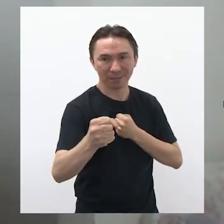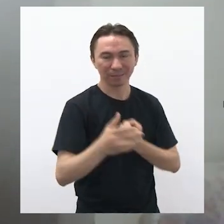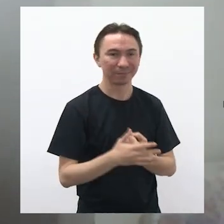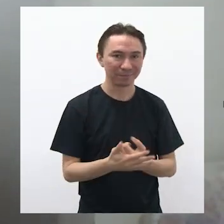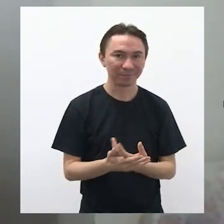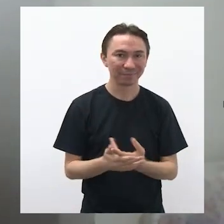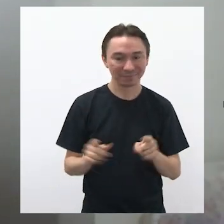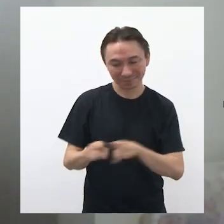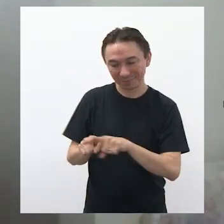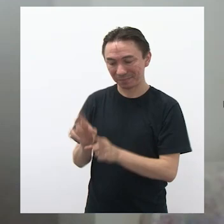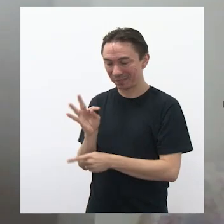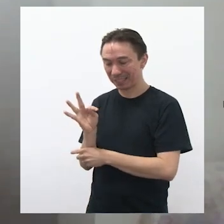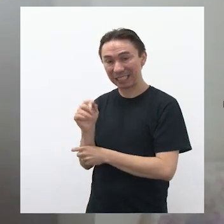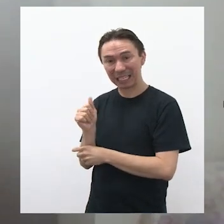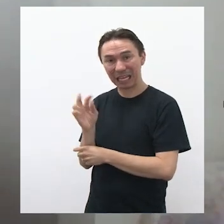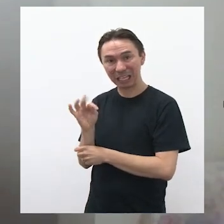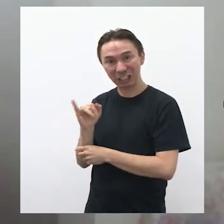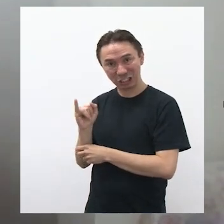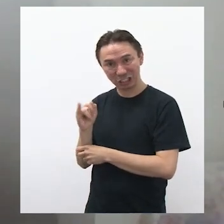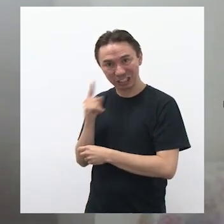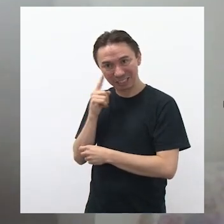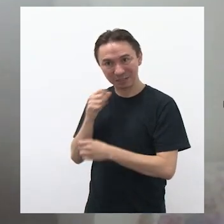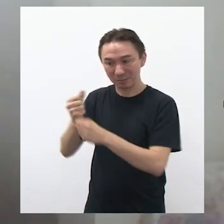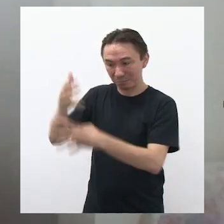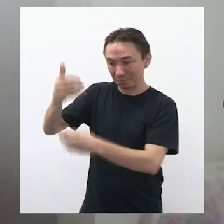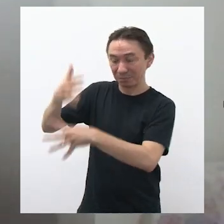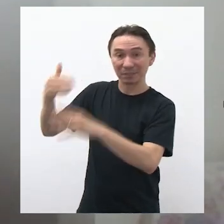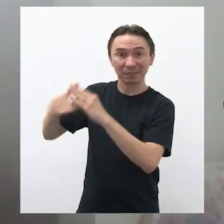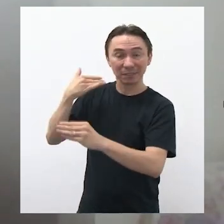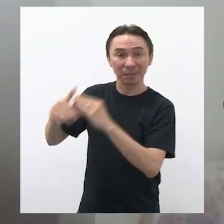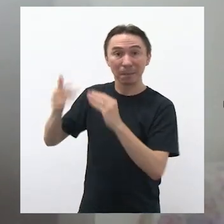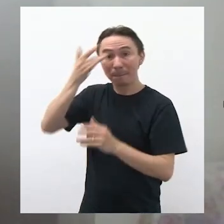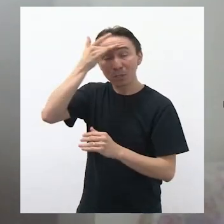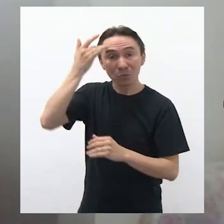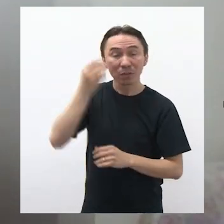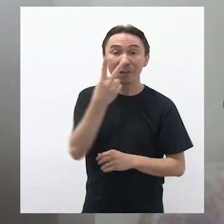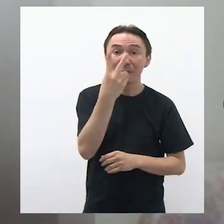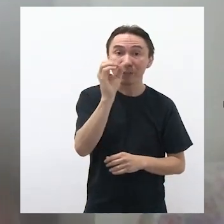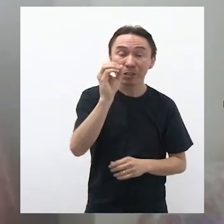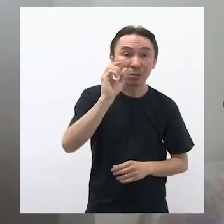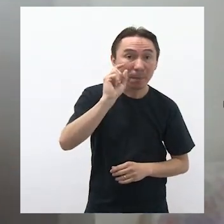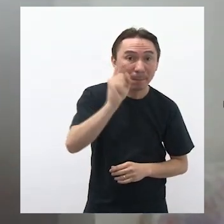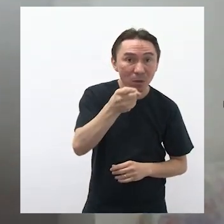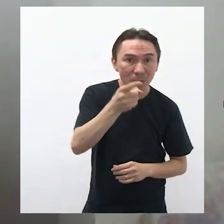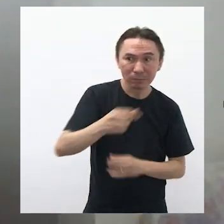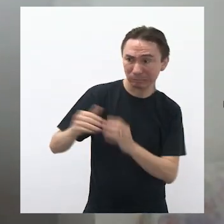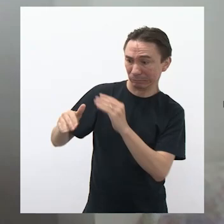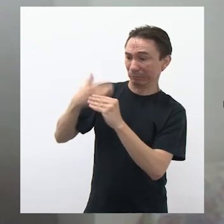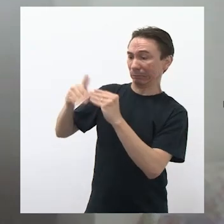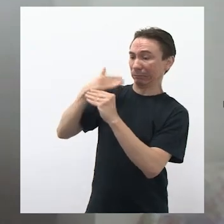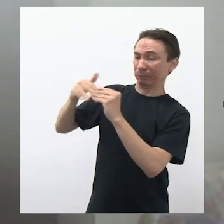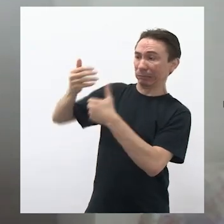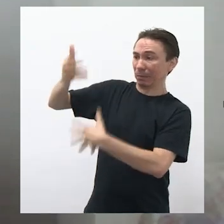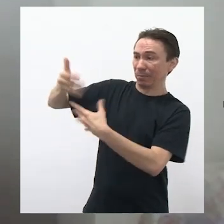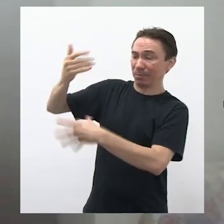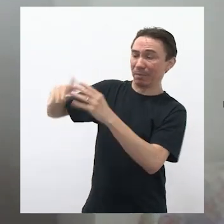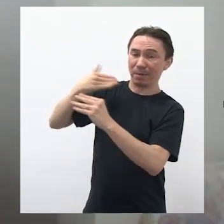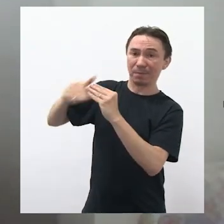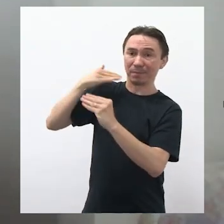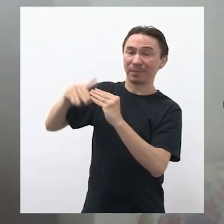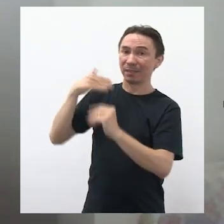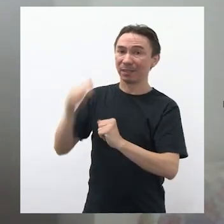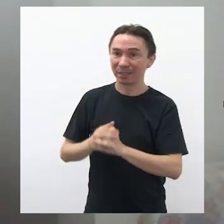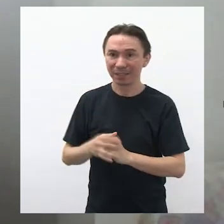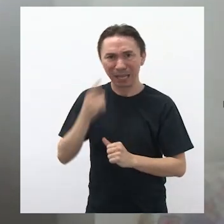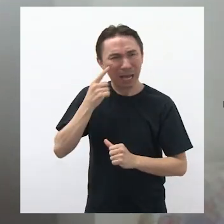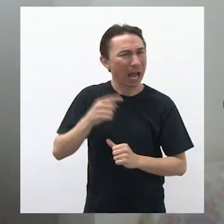Tati, que está ali num chat com 20 mil pessoas interagindo, tentando trazer, né, Tati? Eu imagino que ele